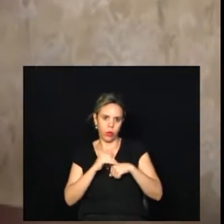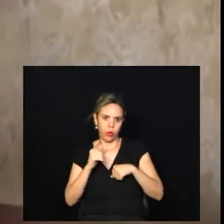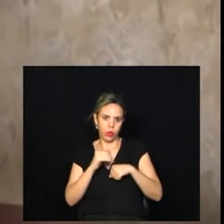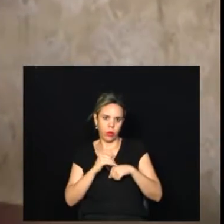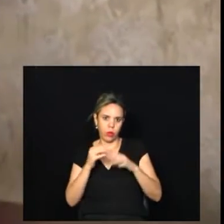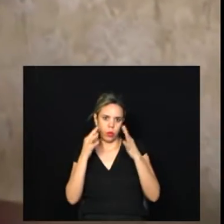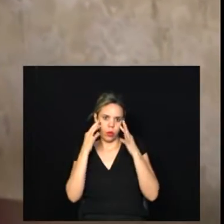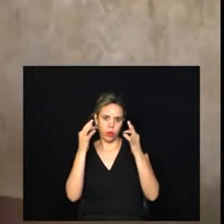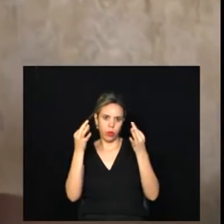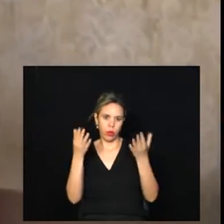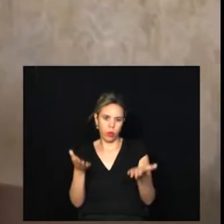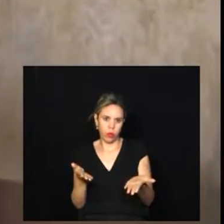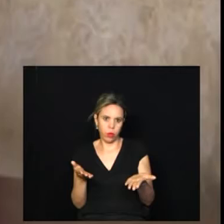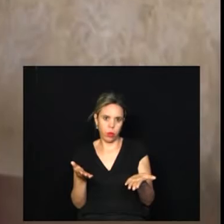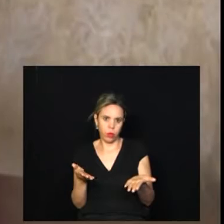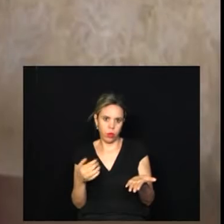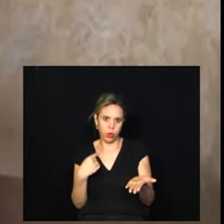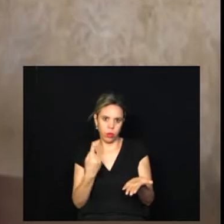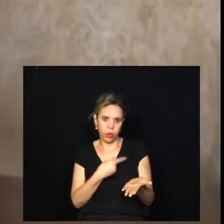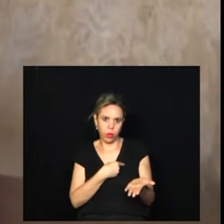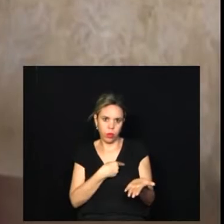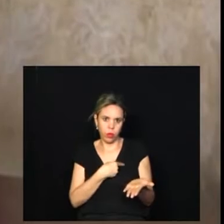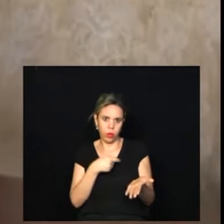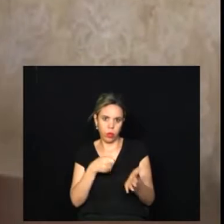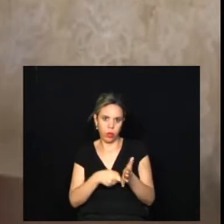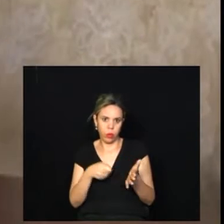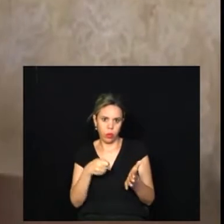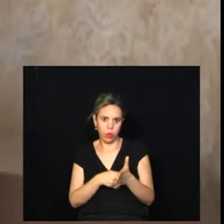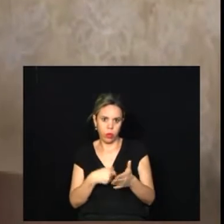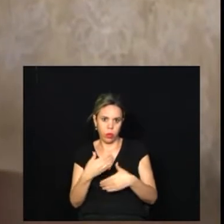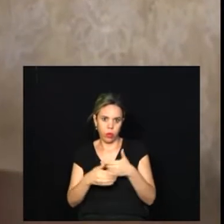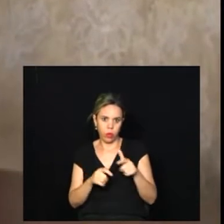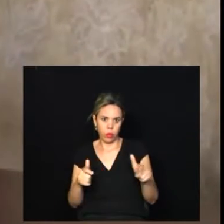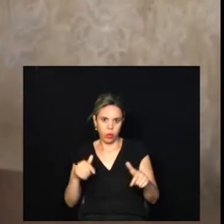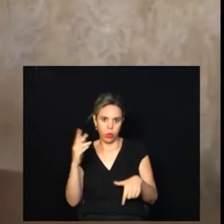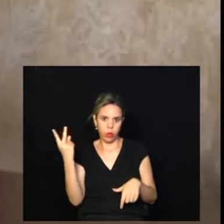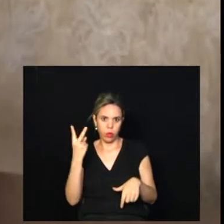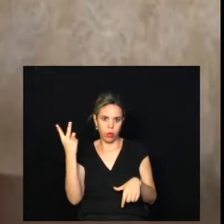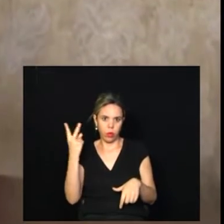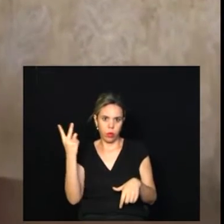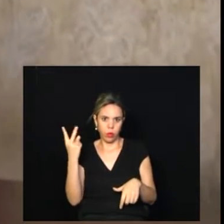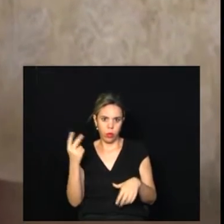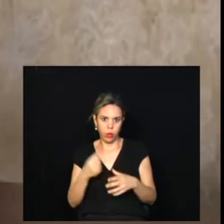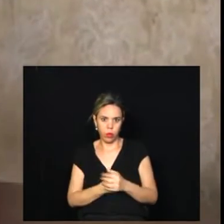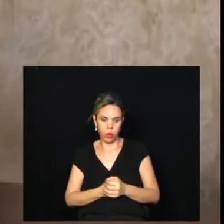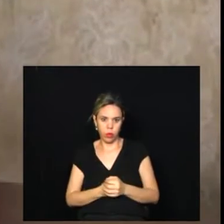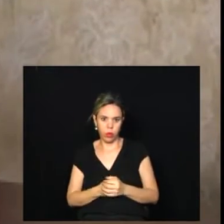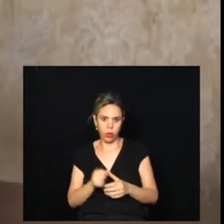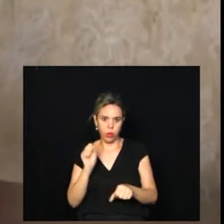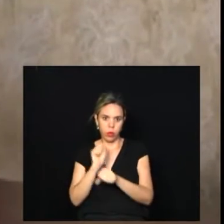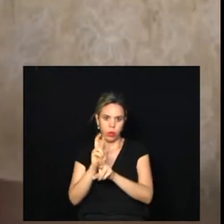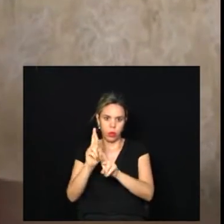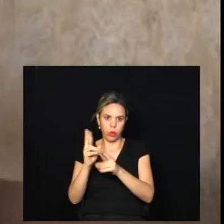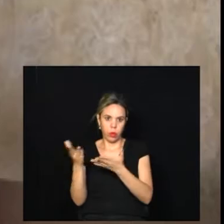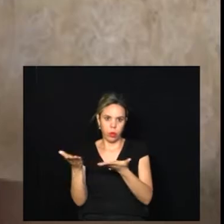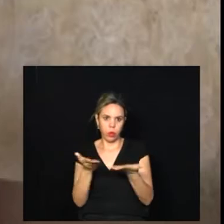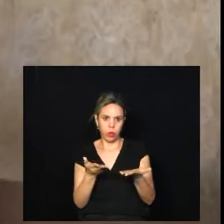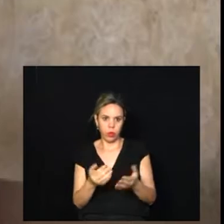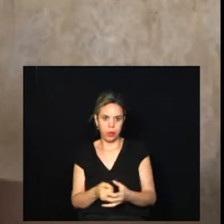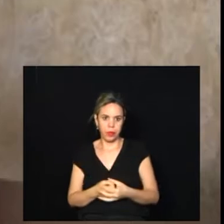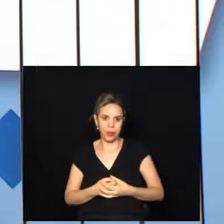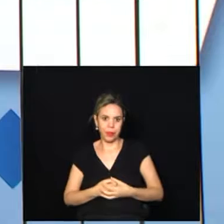e atenção para que a nossa causa seja cada vez mais valorizada. Esperamos por vocês.